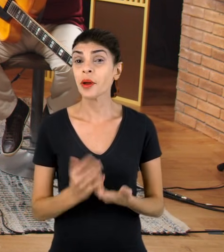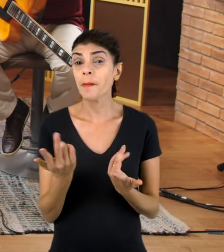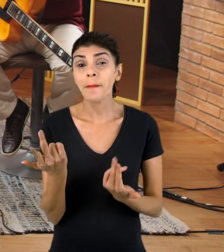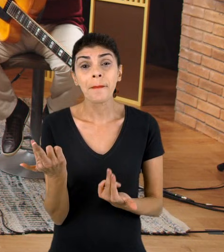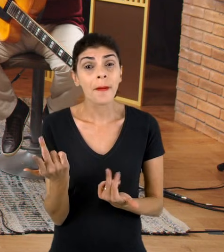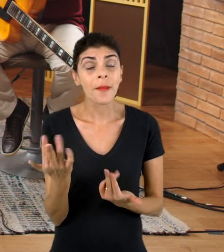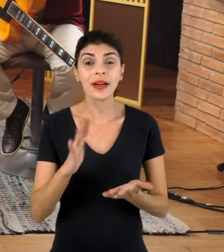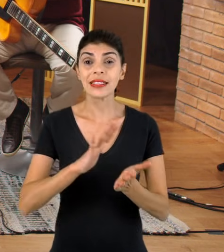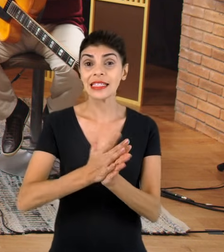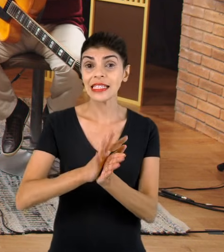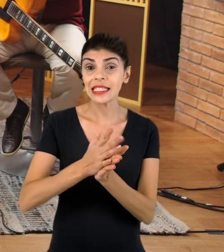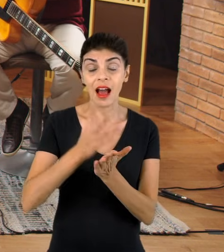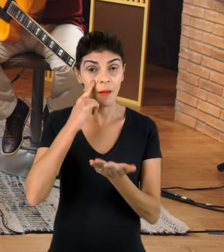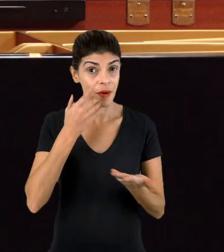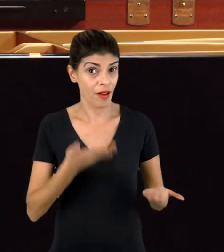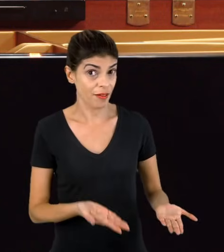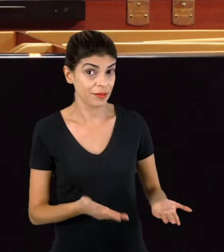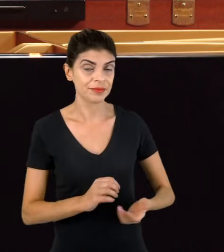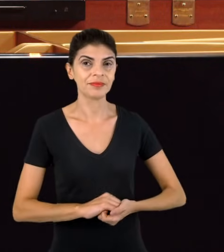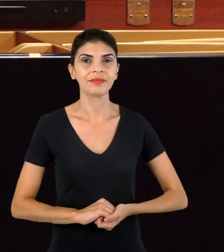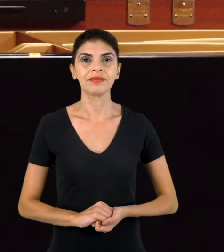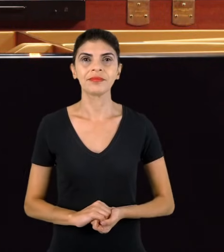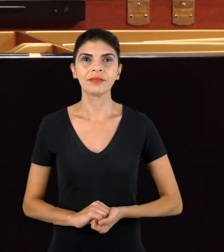A mesma coisa com o samba, ó.